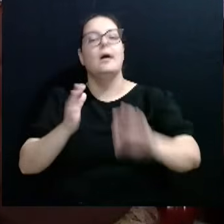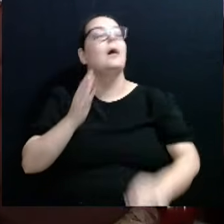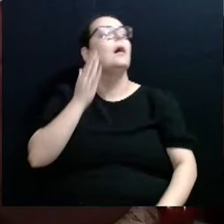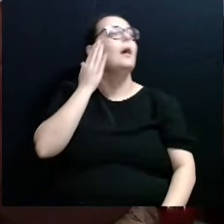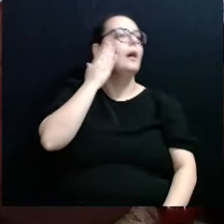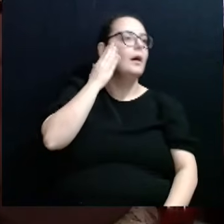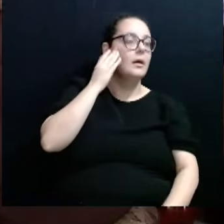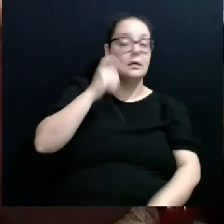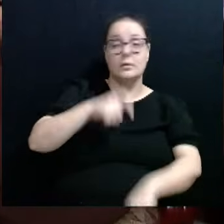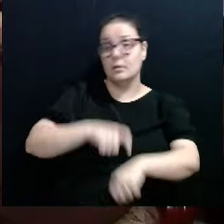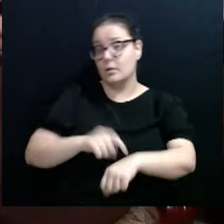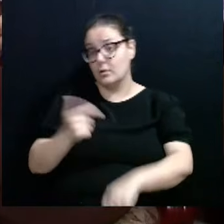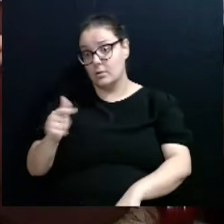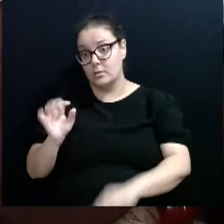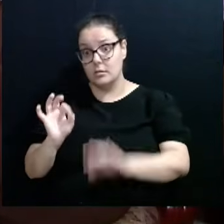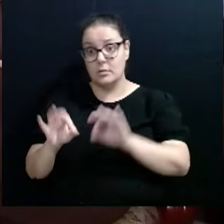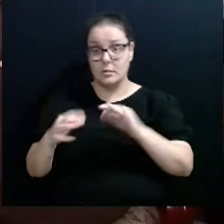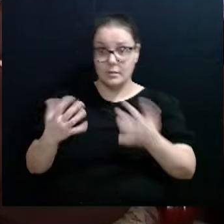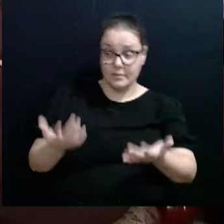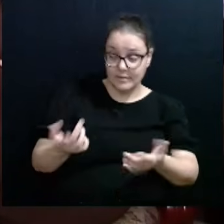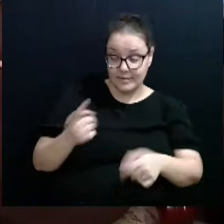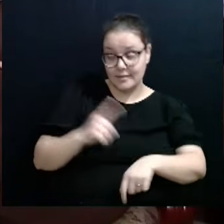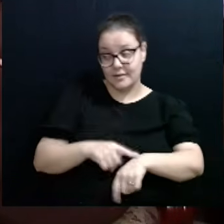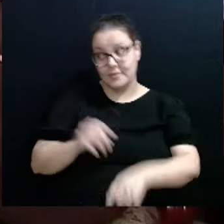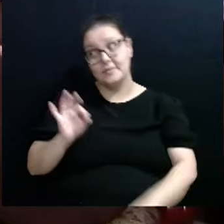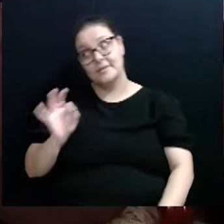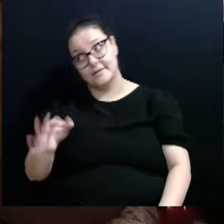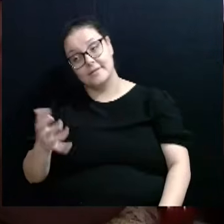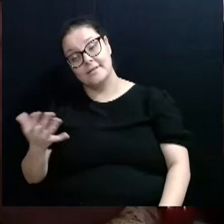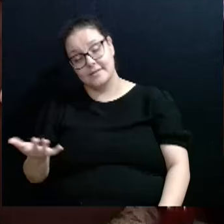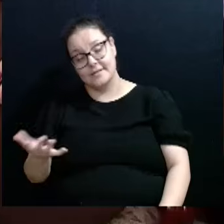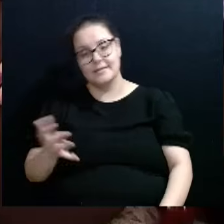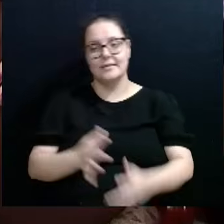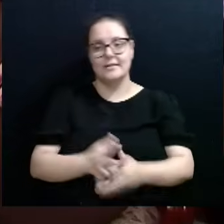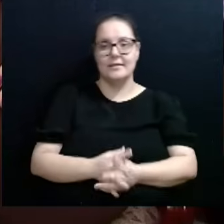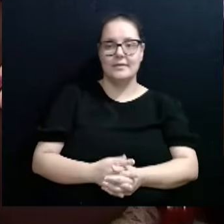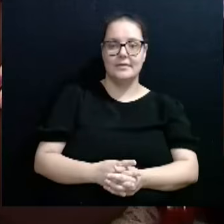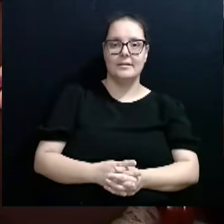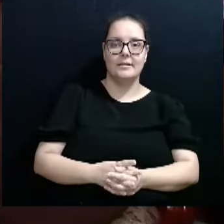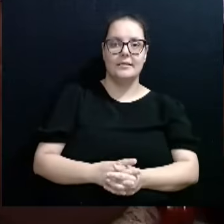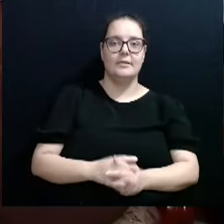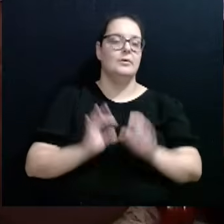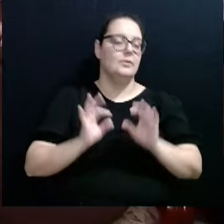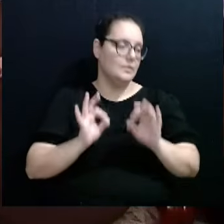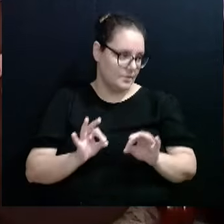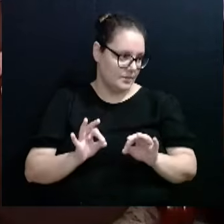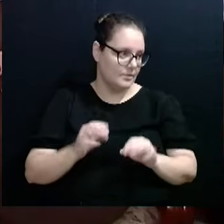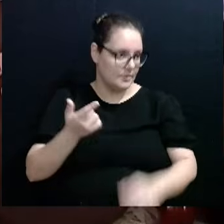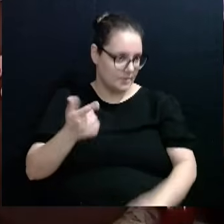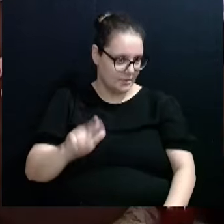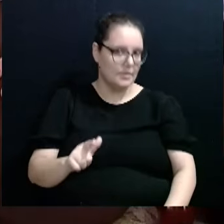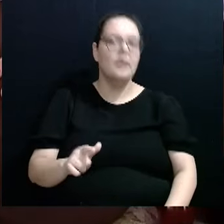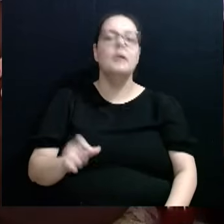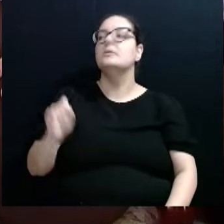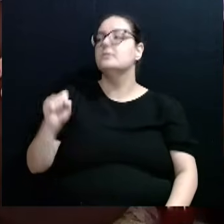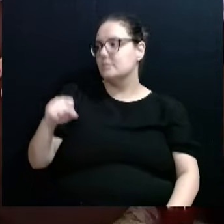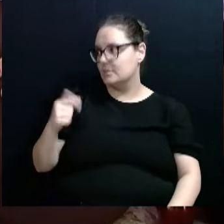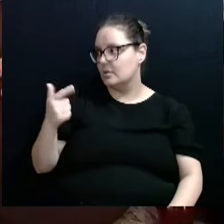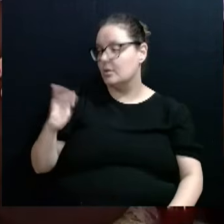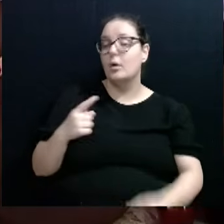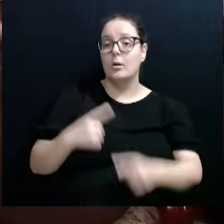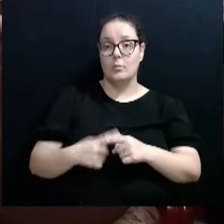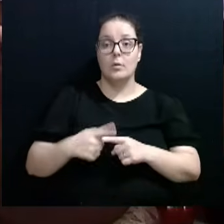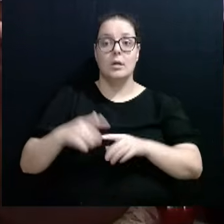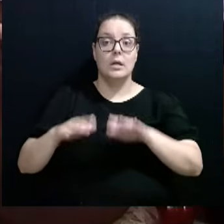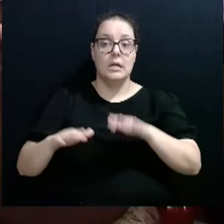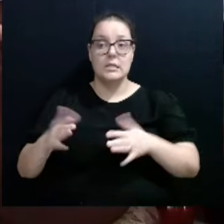muito certo, tem hora que dá muito certo, né? O que dá muito certo, você continua. Porque às vezes assim,